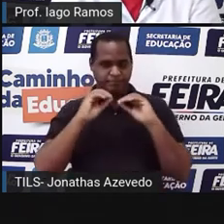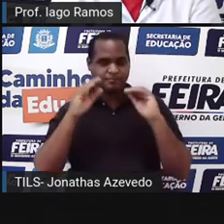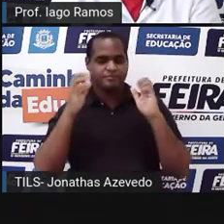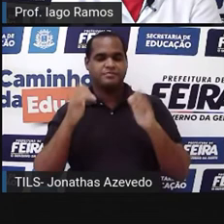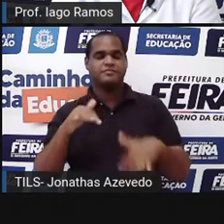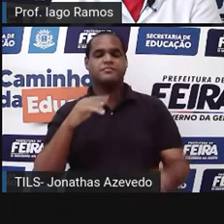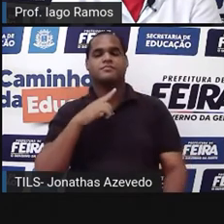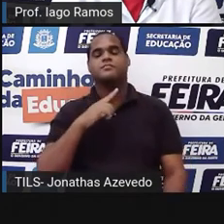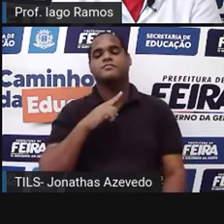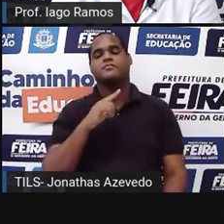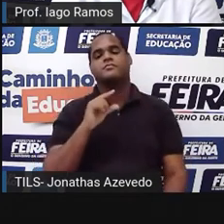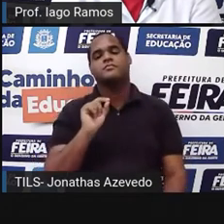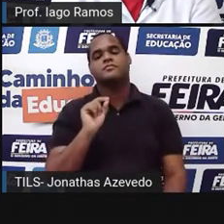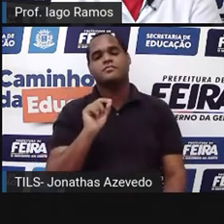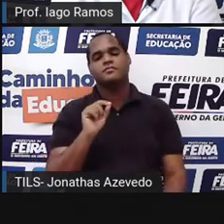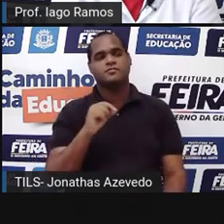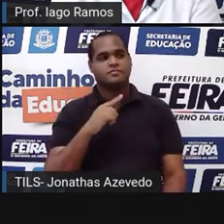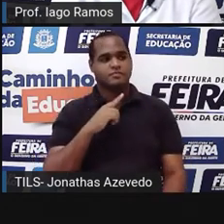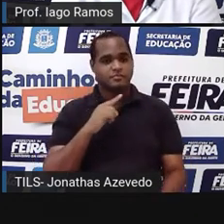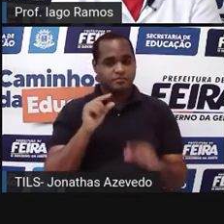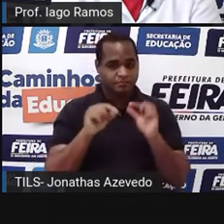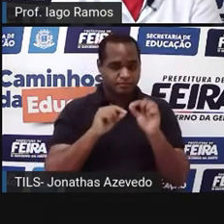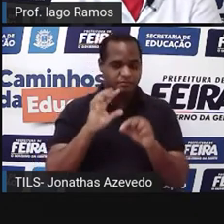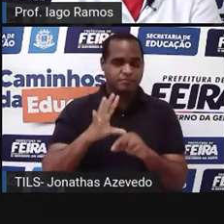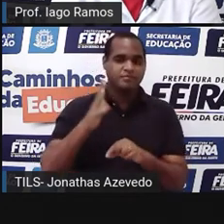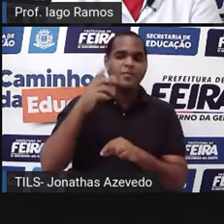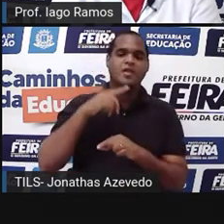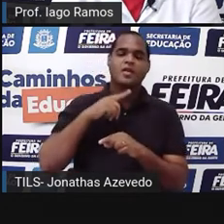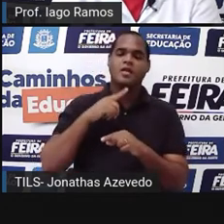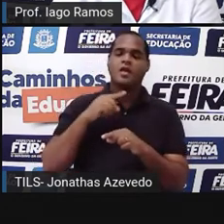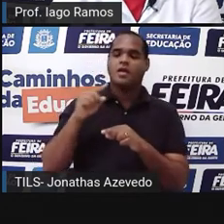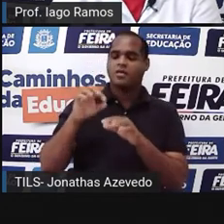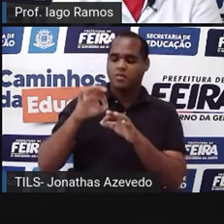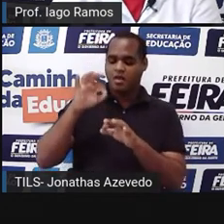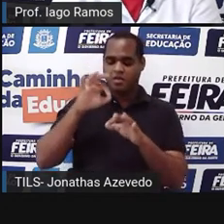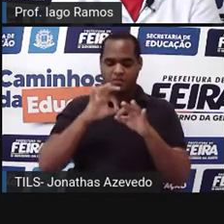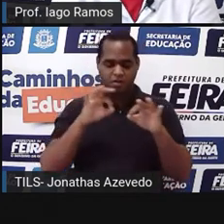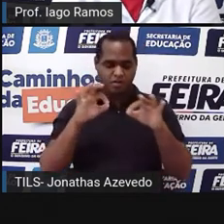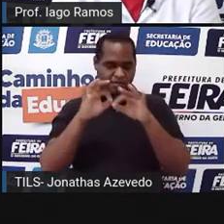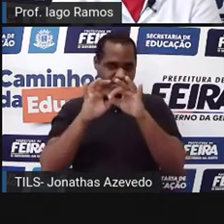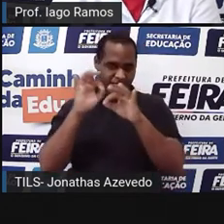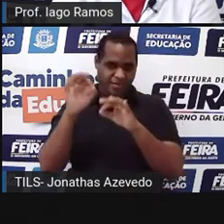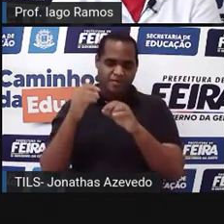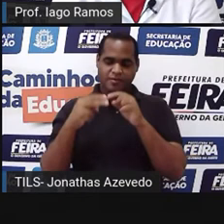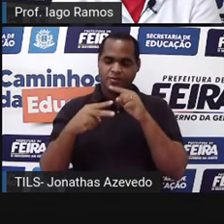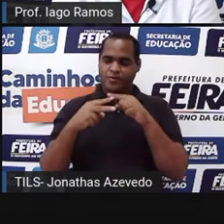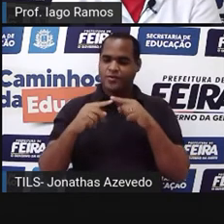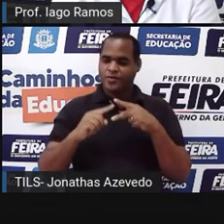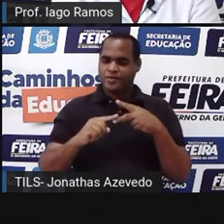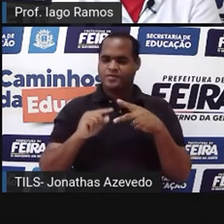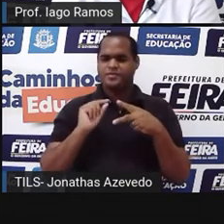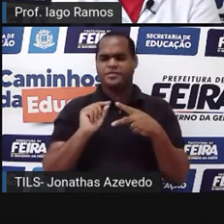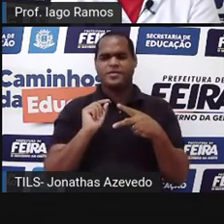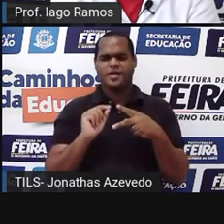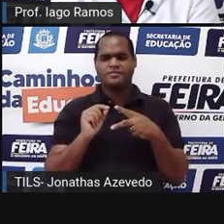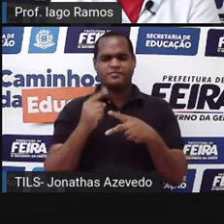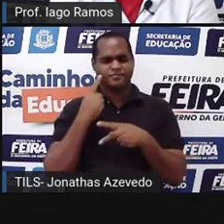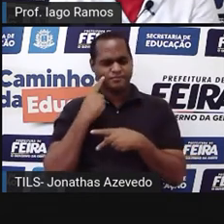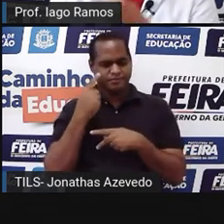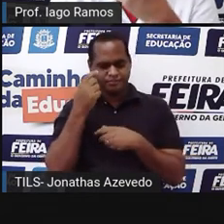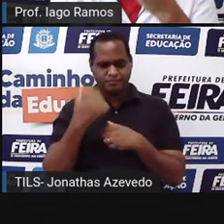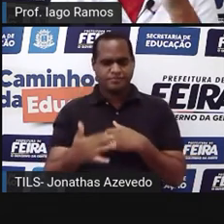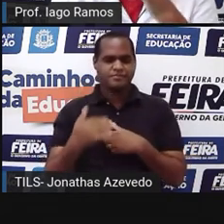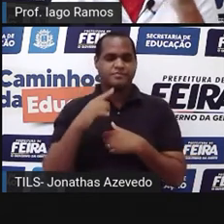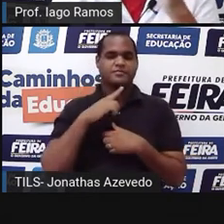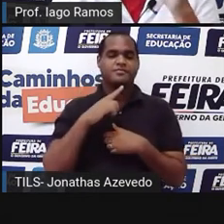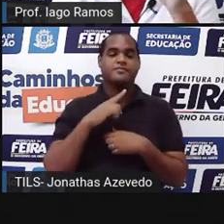o que é que está acontecendo com os lados desses triângulos, desses dois triângulos. Quando a gente olha esses valores dos lados,